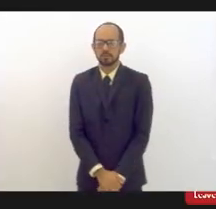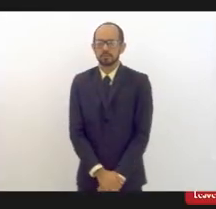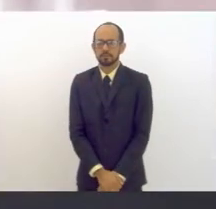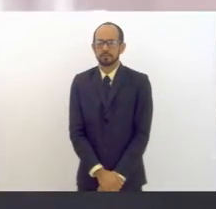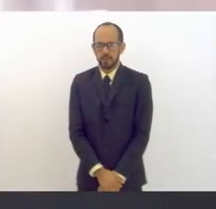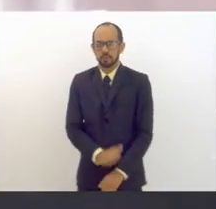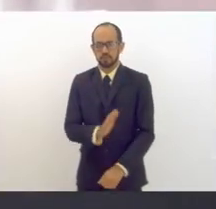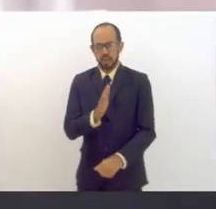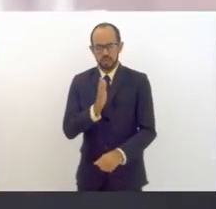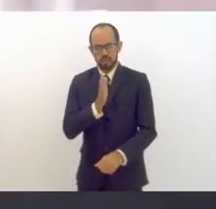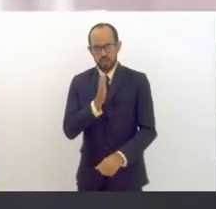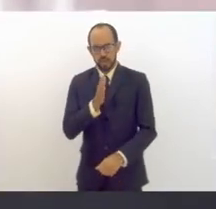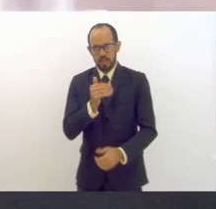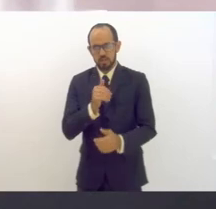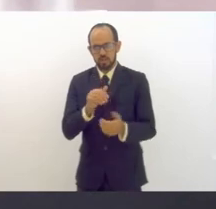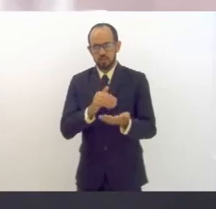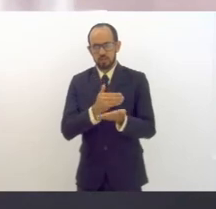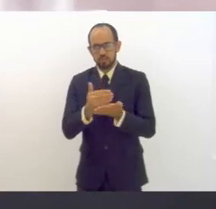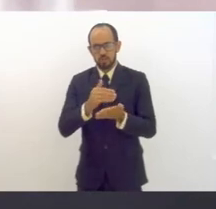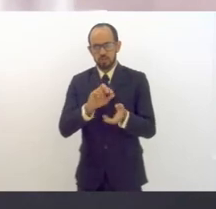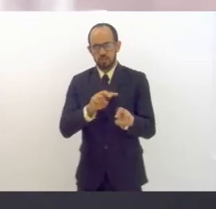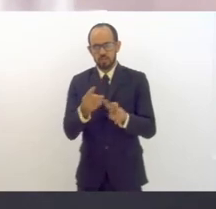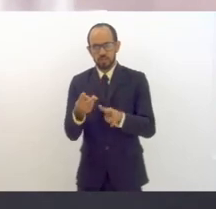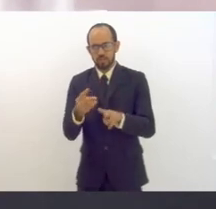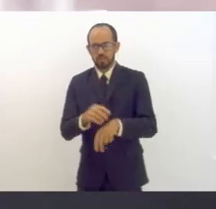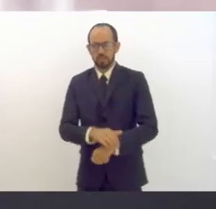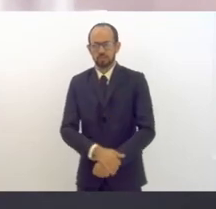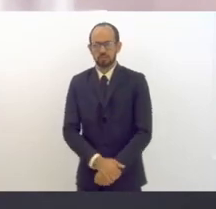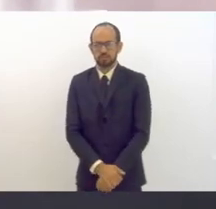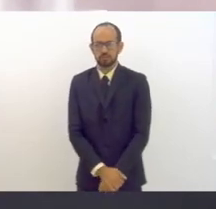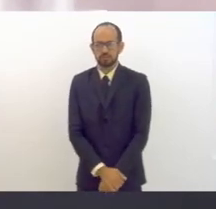Aí já iniciou o compartilhamento.